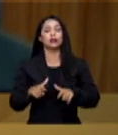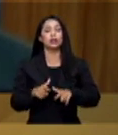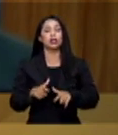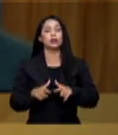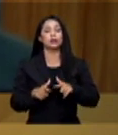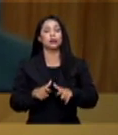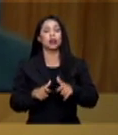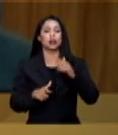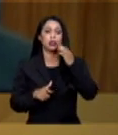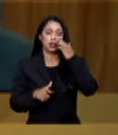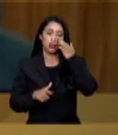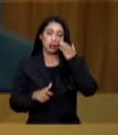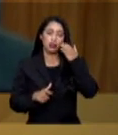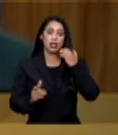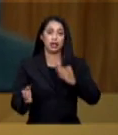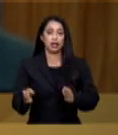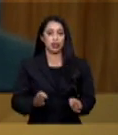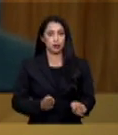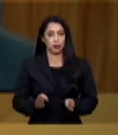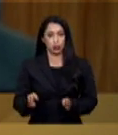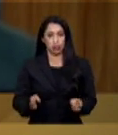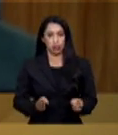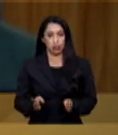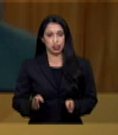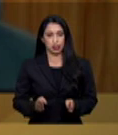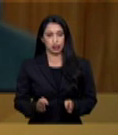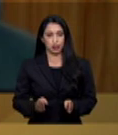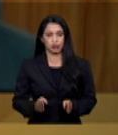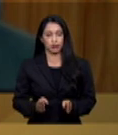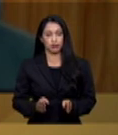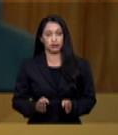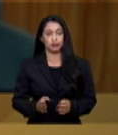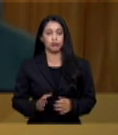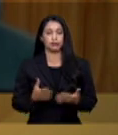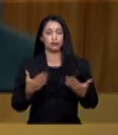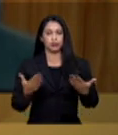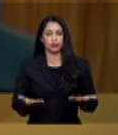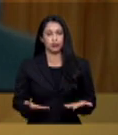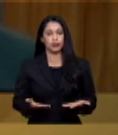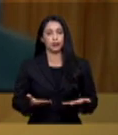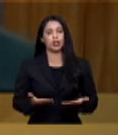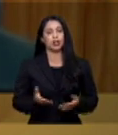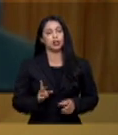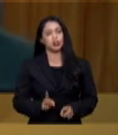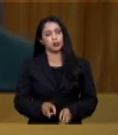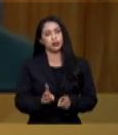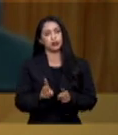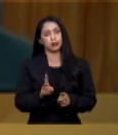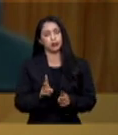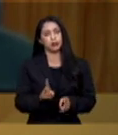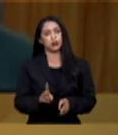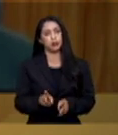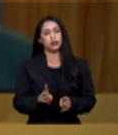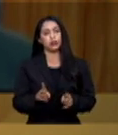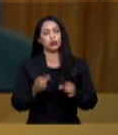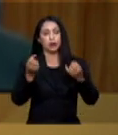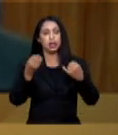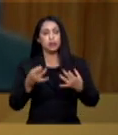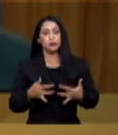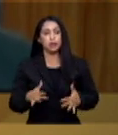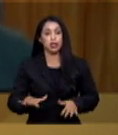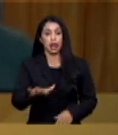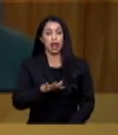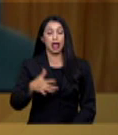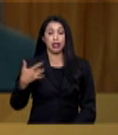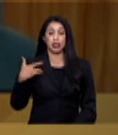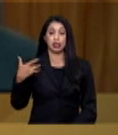do caráter da temporariedade. Depois, Sua Excelência continua enfrentando especificamente a área da